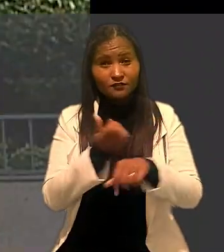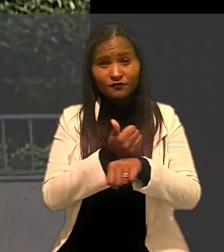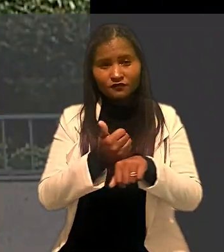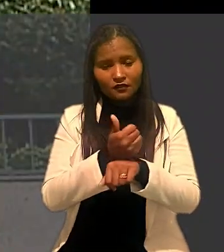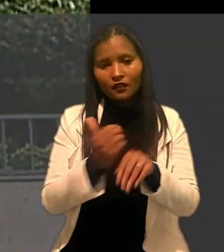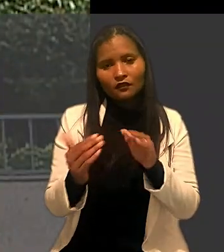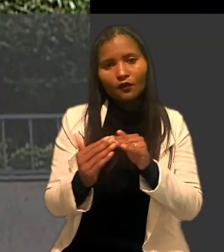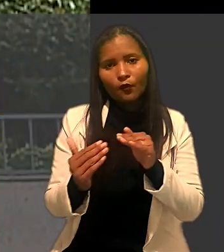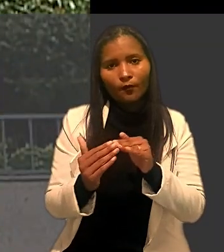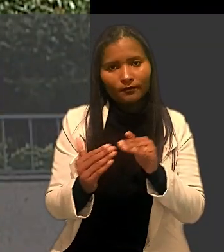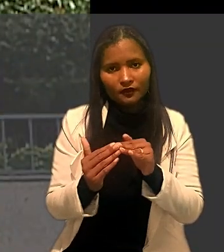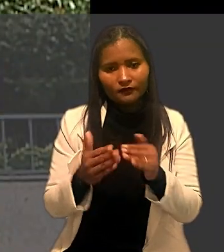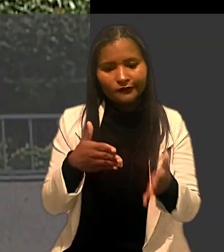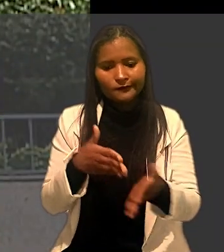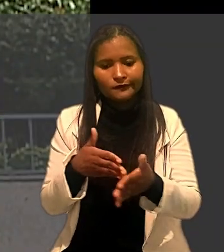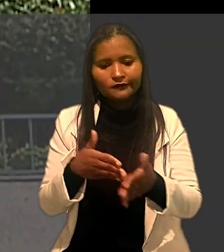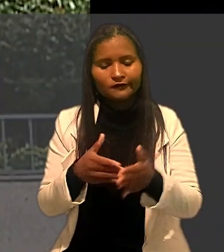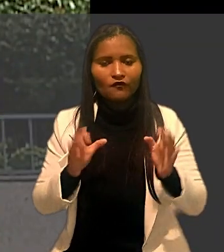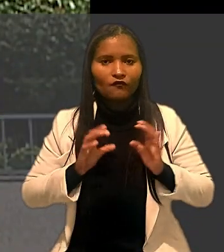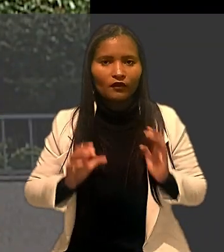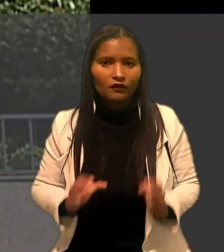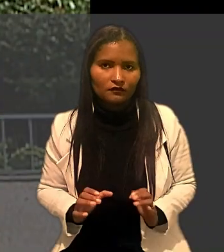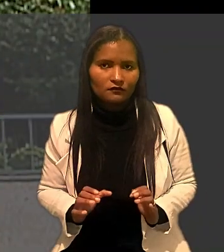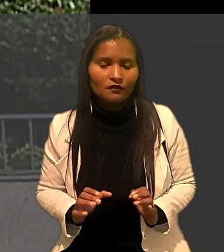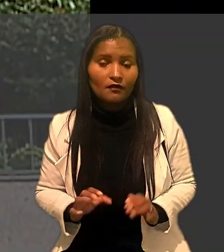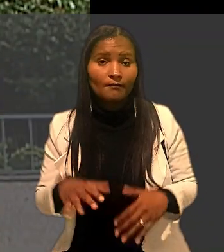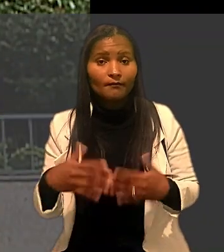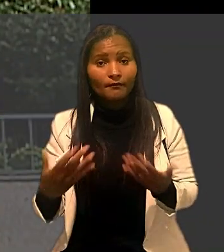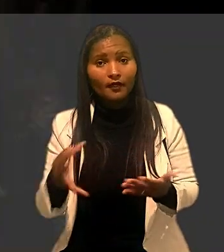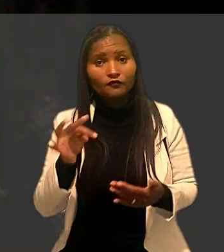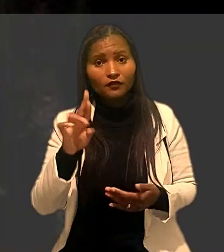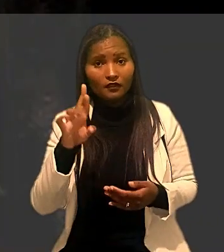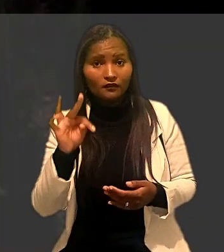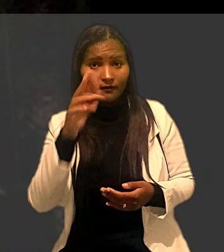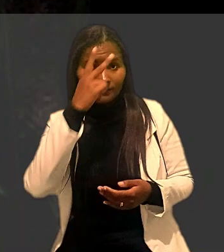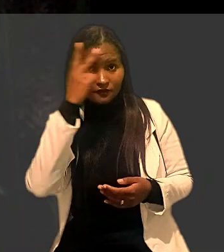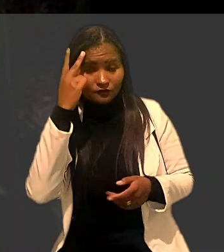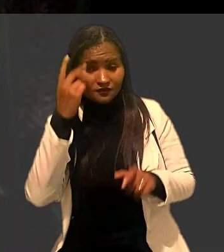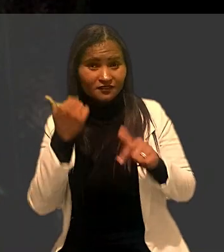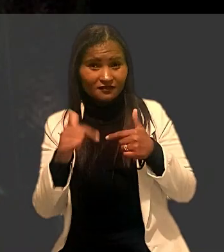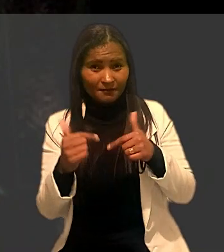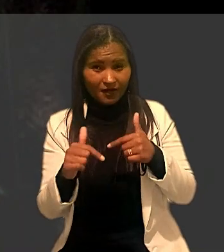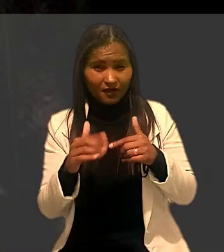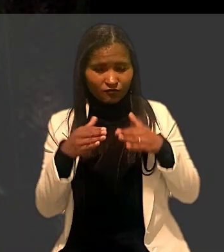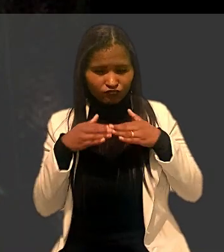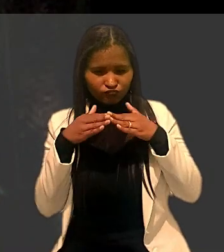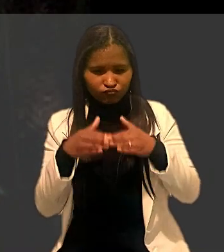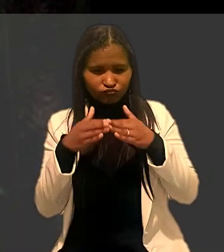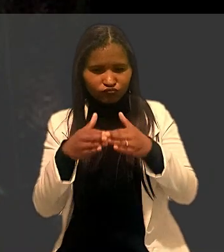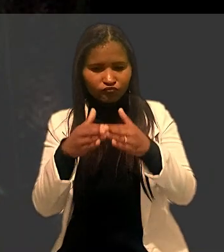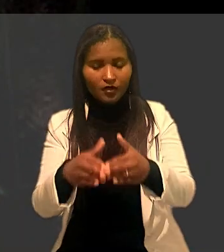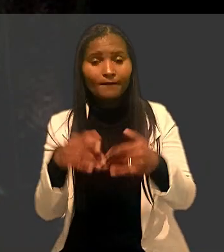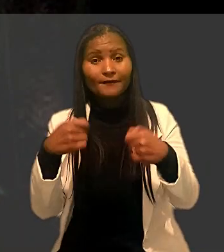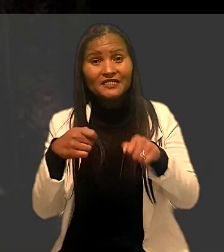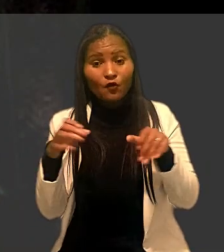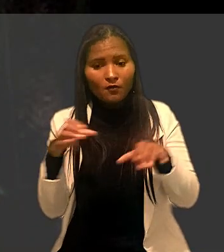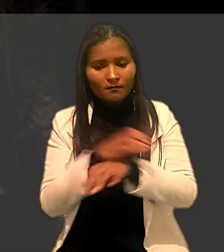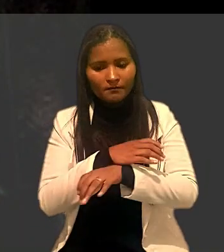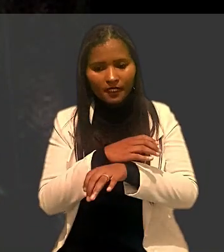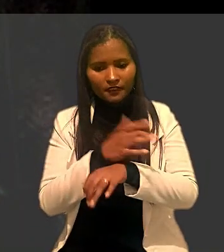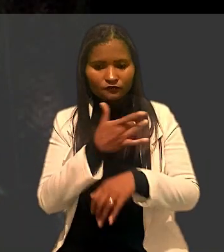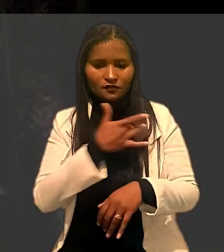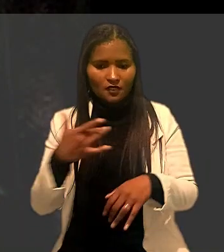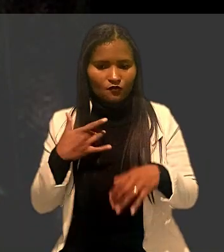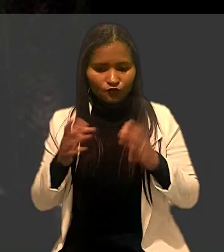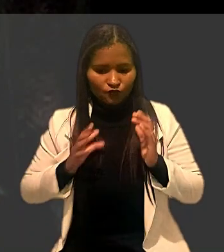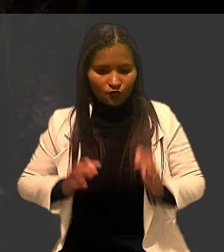são incompatíveis com limitações físicas. Para o TRT, pessoas que trabalham embarcadas devem gozar de plena